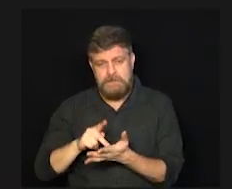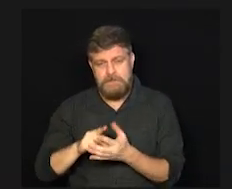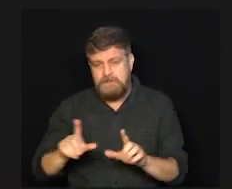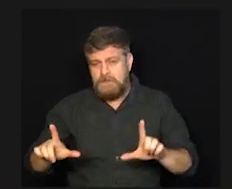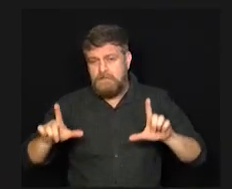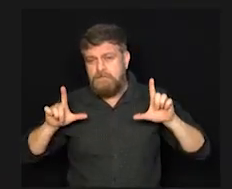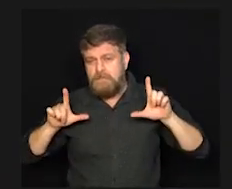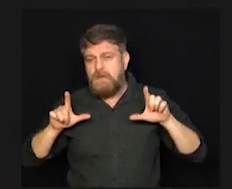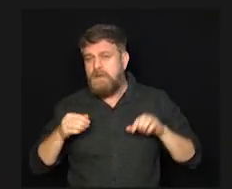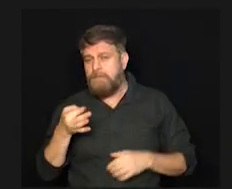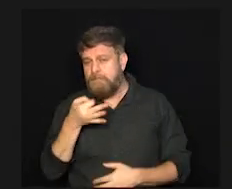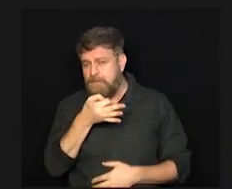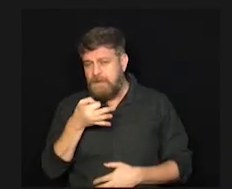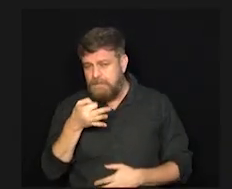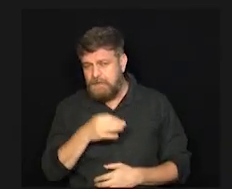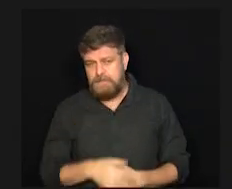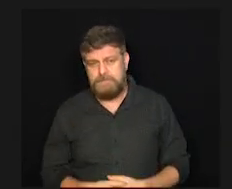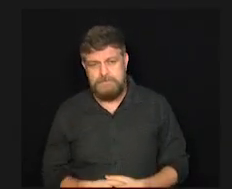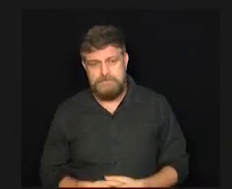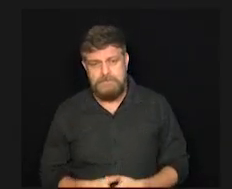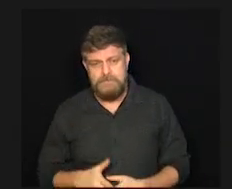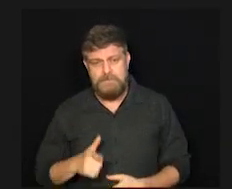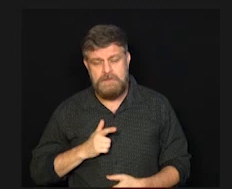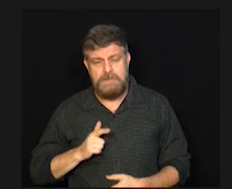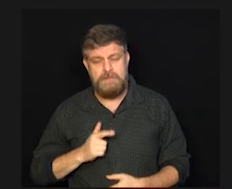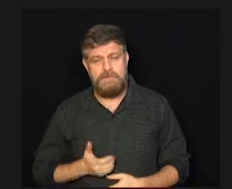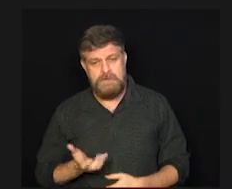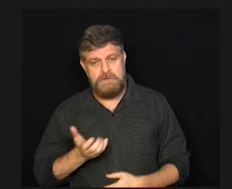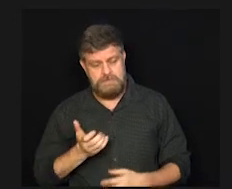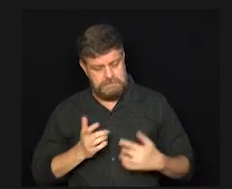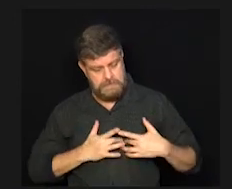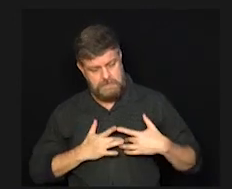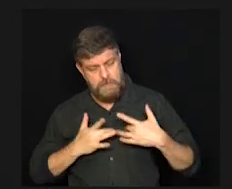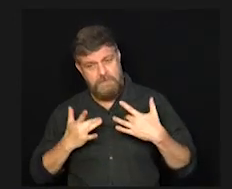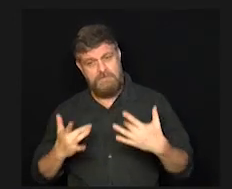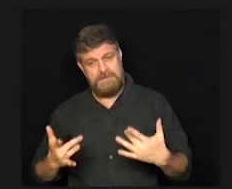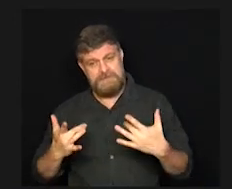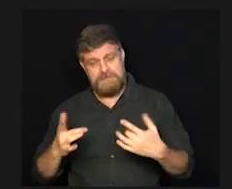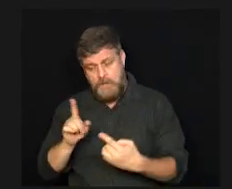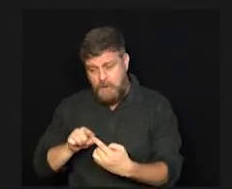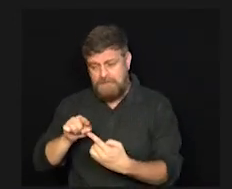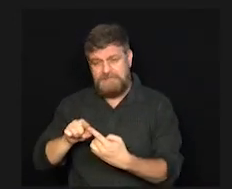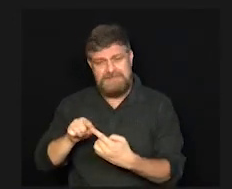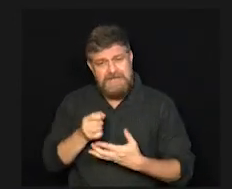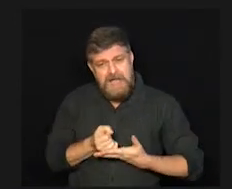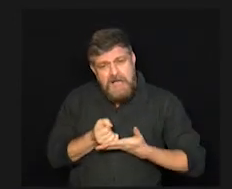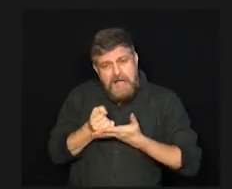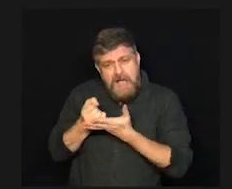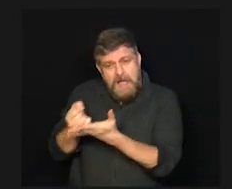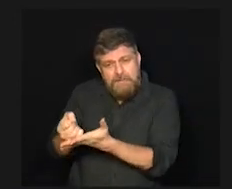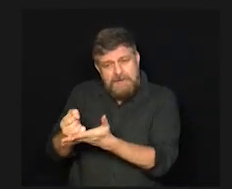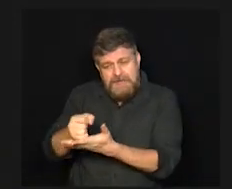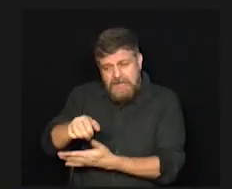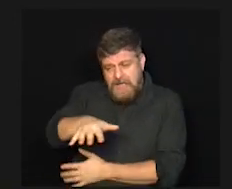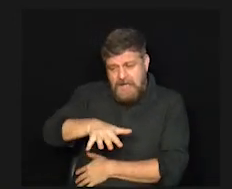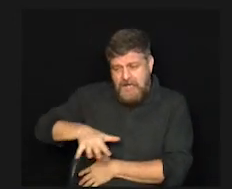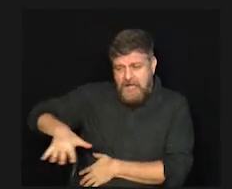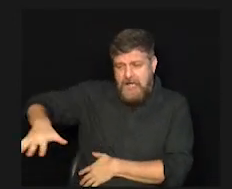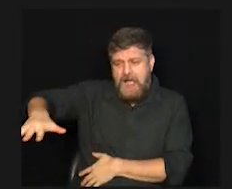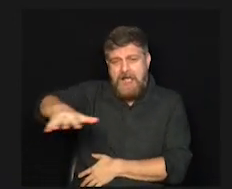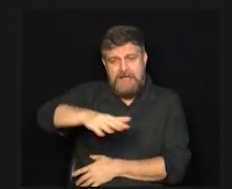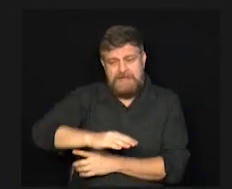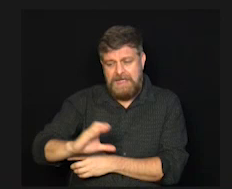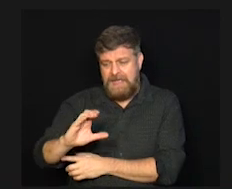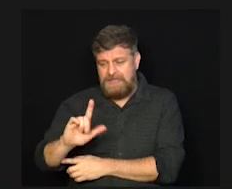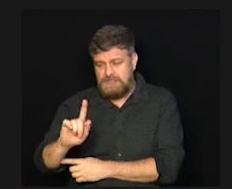porque estou me oferecendo para ajudar a ver a minha região crescendo